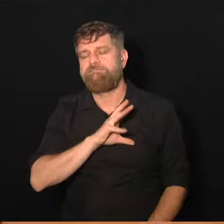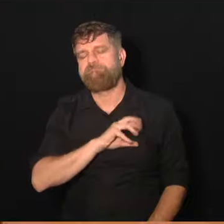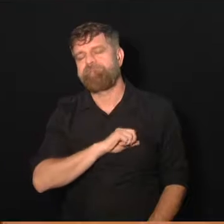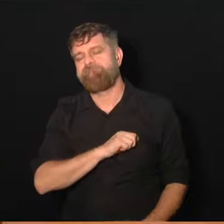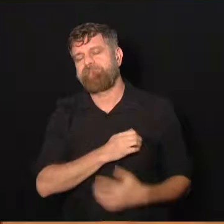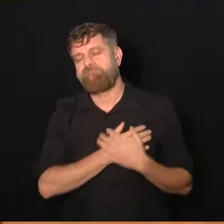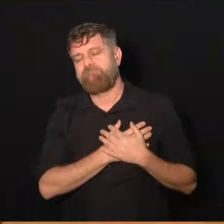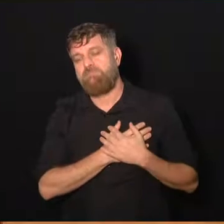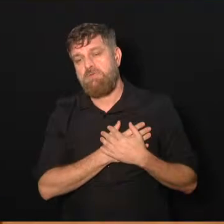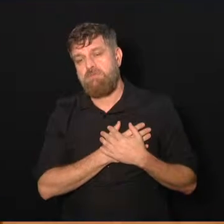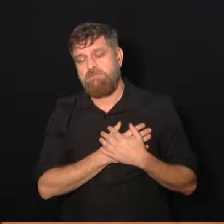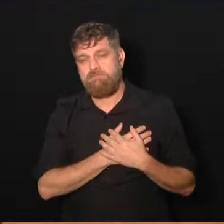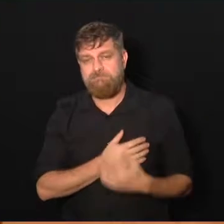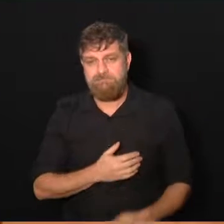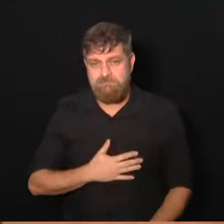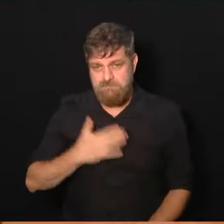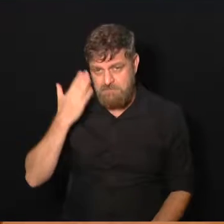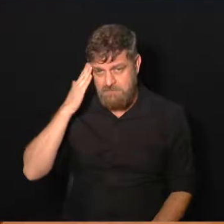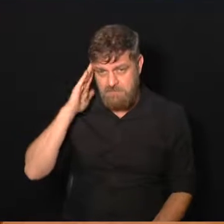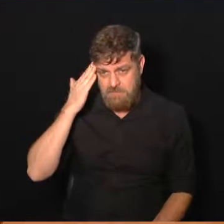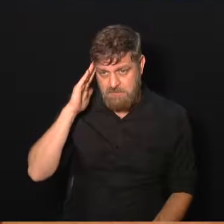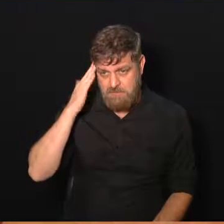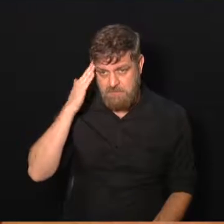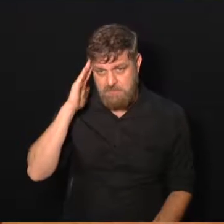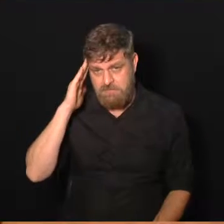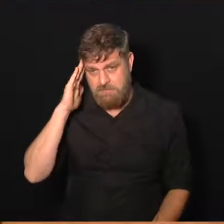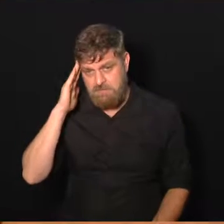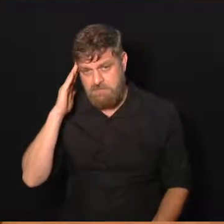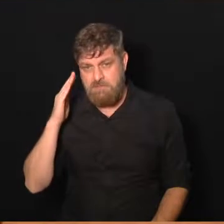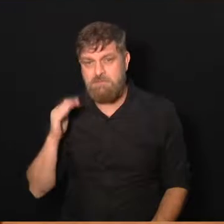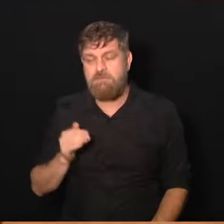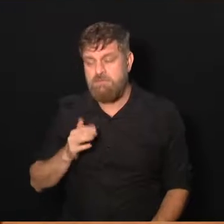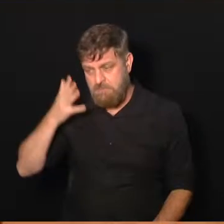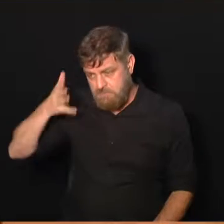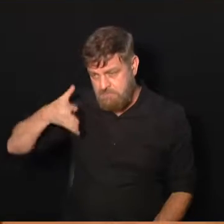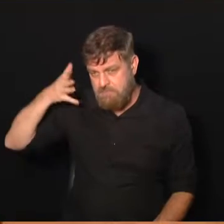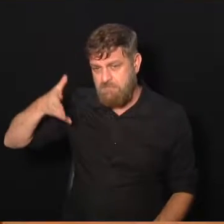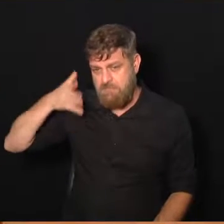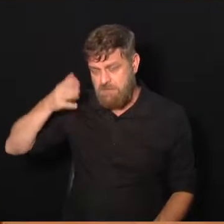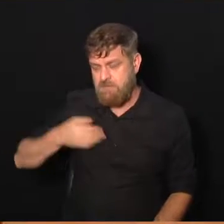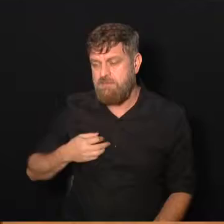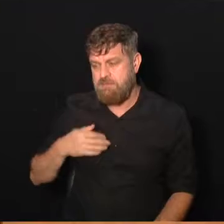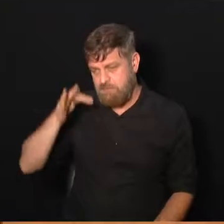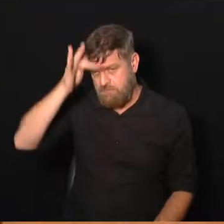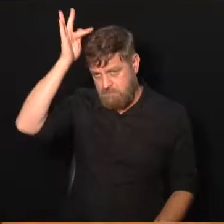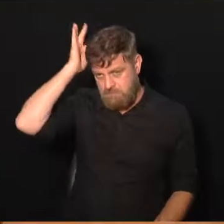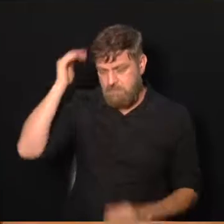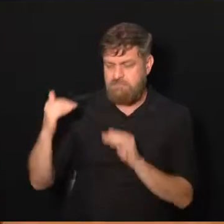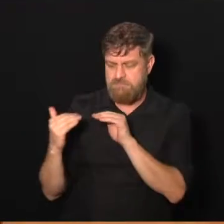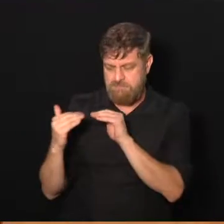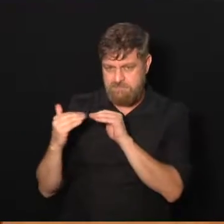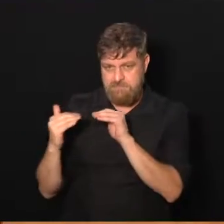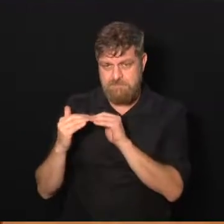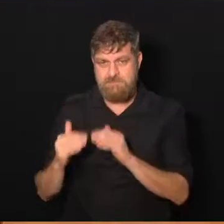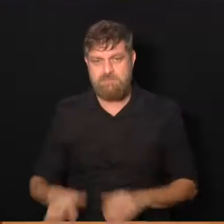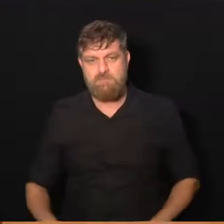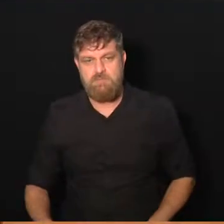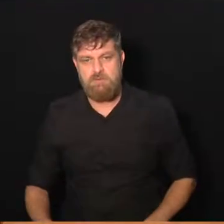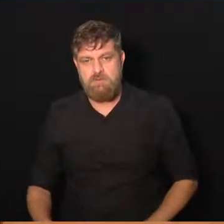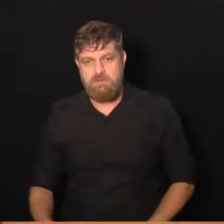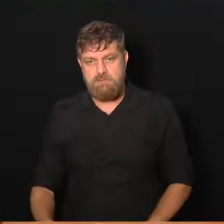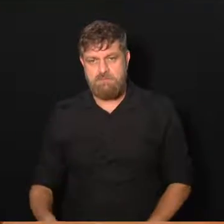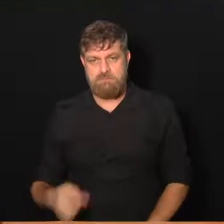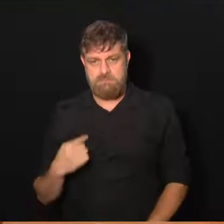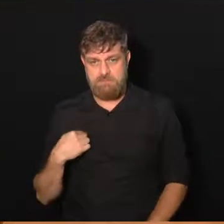entendo perfeitamente a fala inicial do Flávio. Realmente, nós, enquanto nós